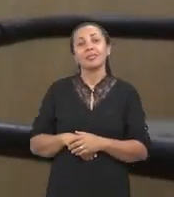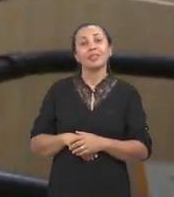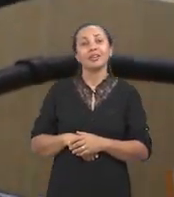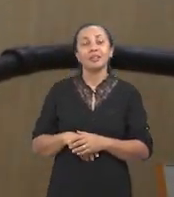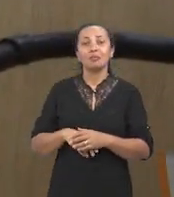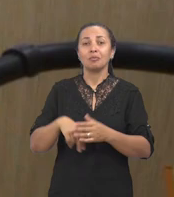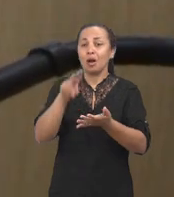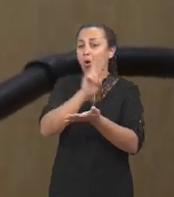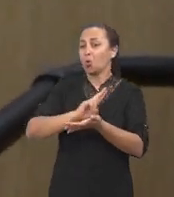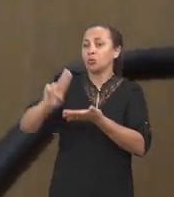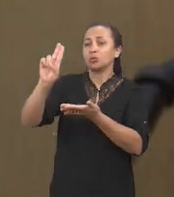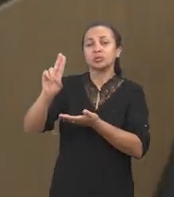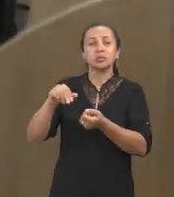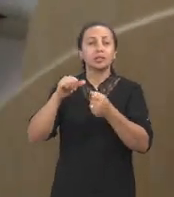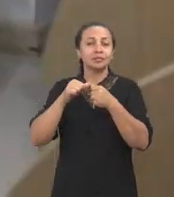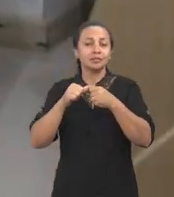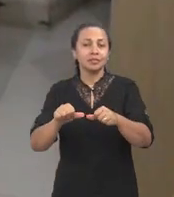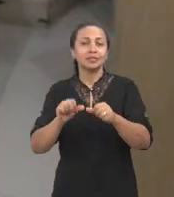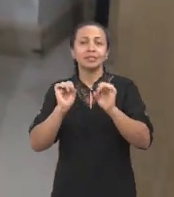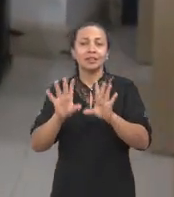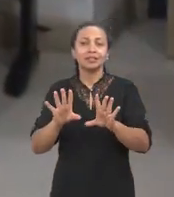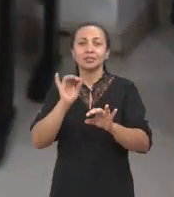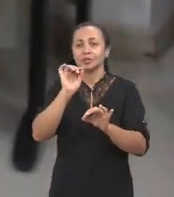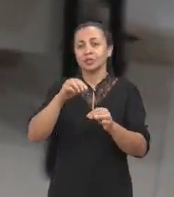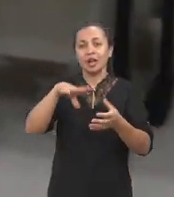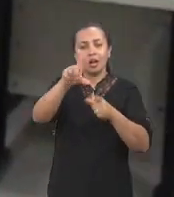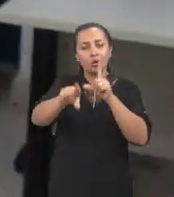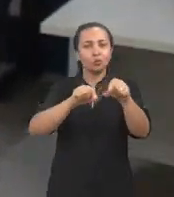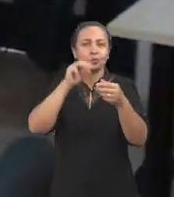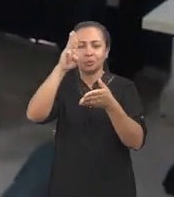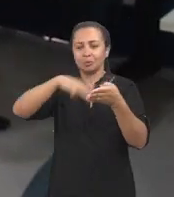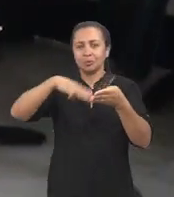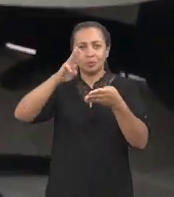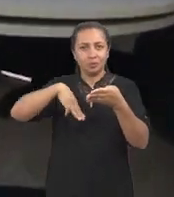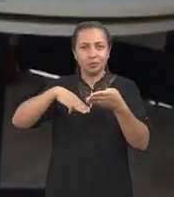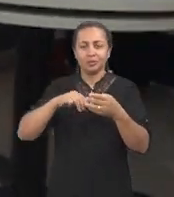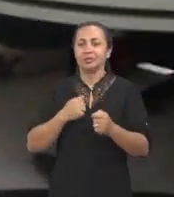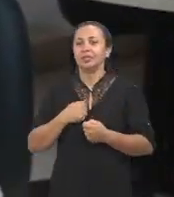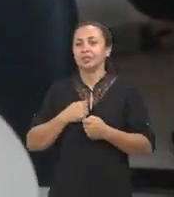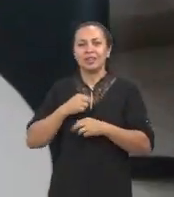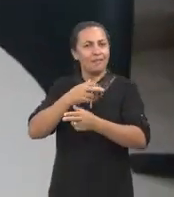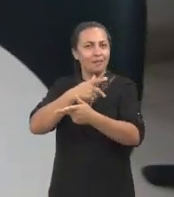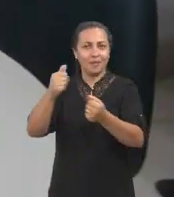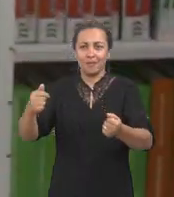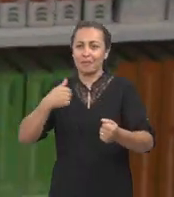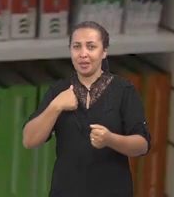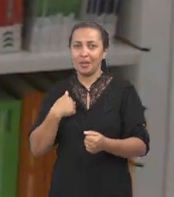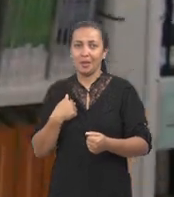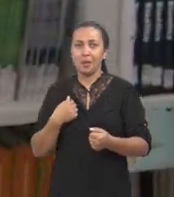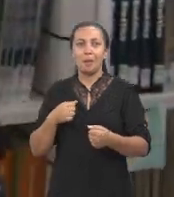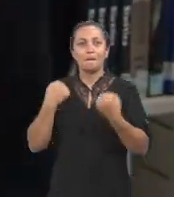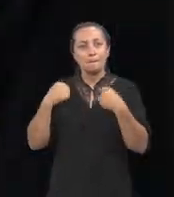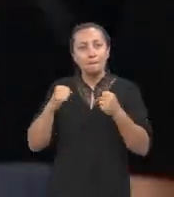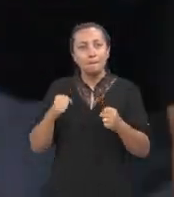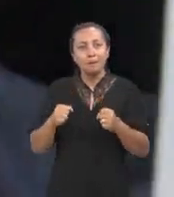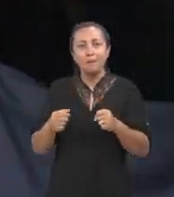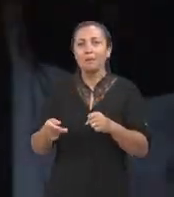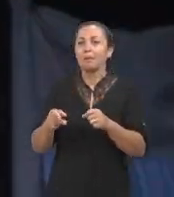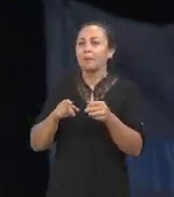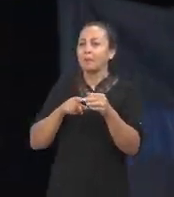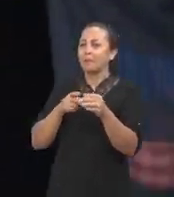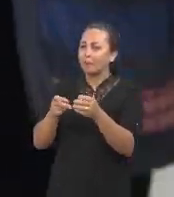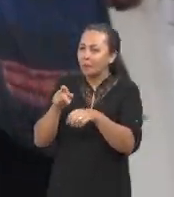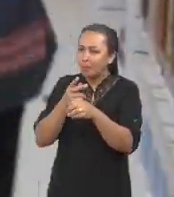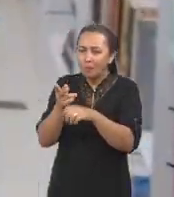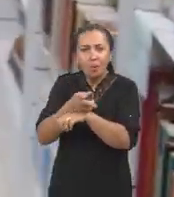pede que a gente escolha uma metodologia né então são várias eu tive que buscar uma